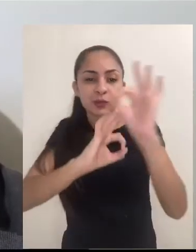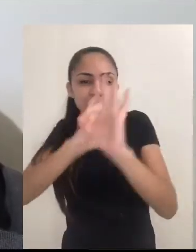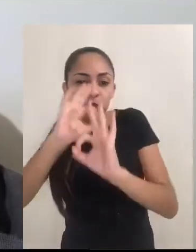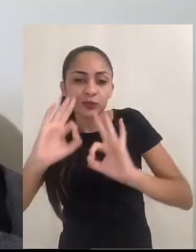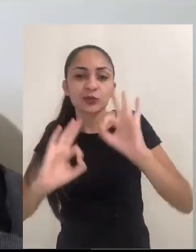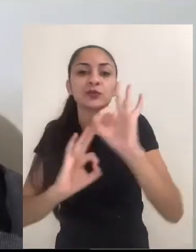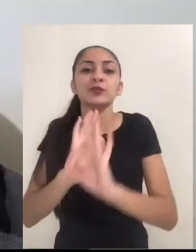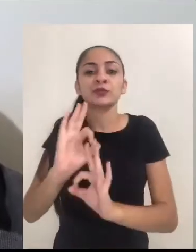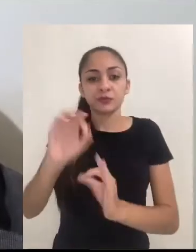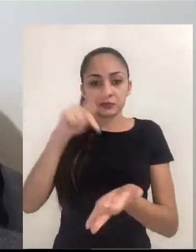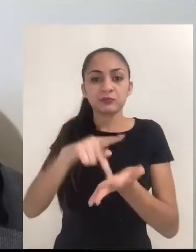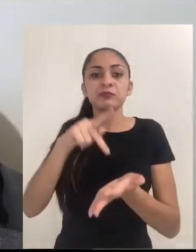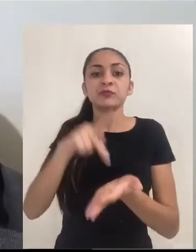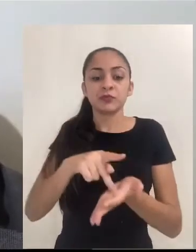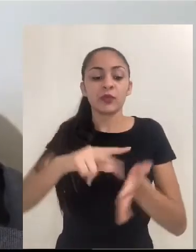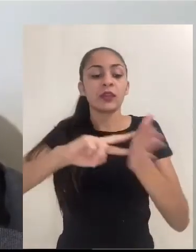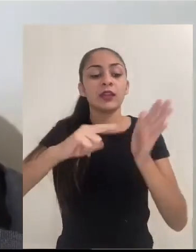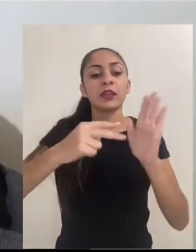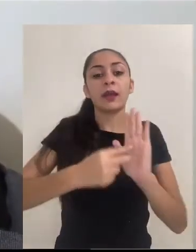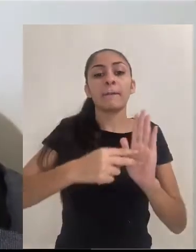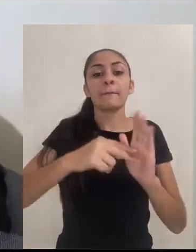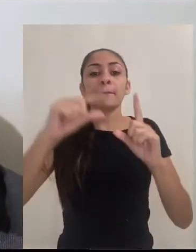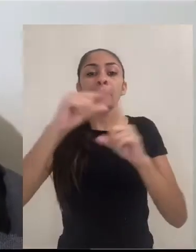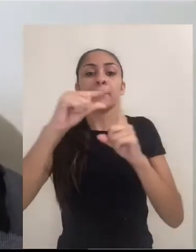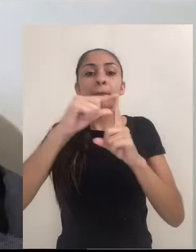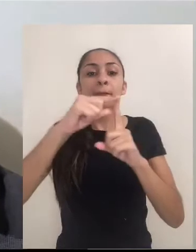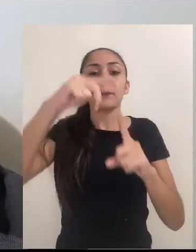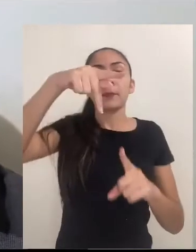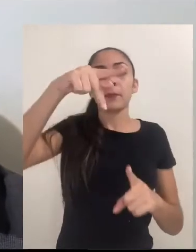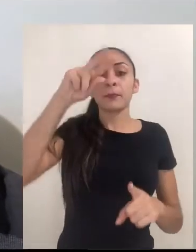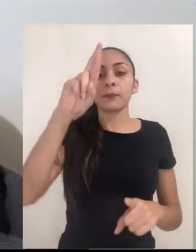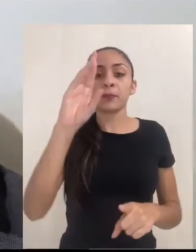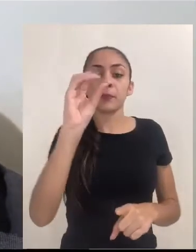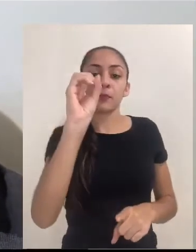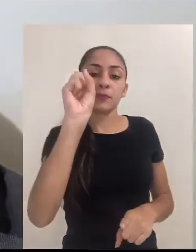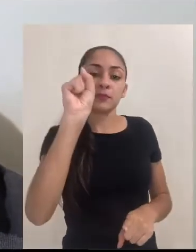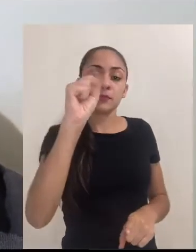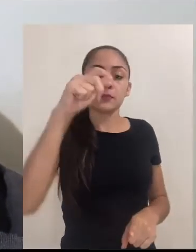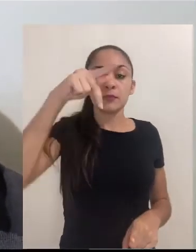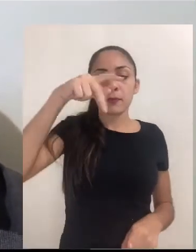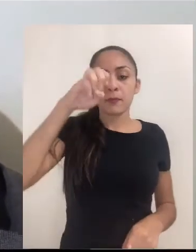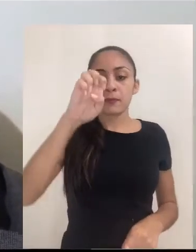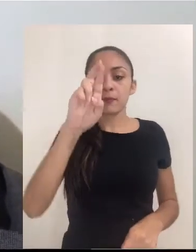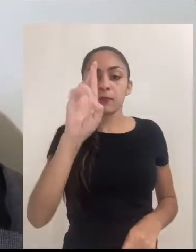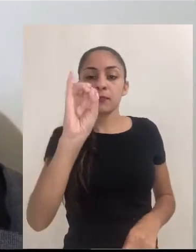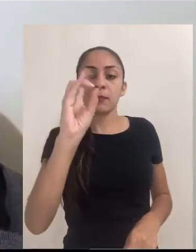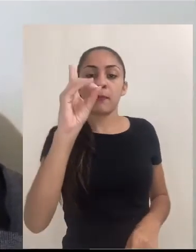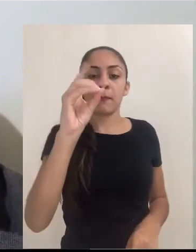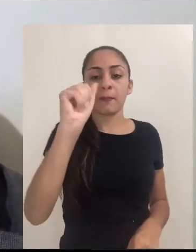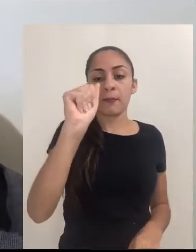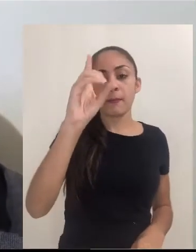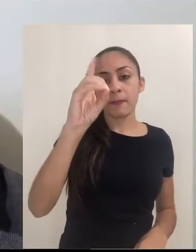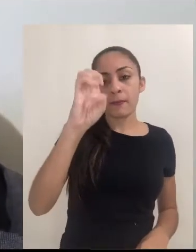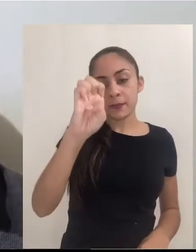de fato é prosperidade. Vamos analisar a vida de José do Egito, para que a